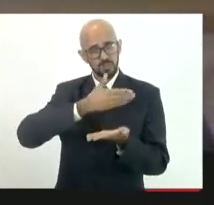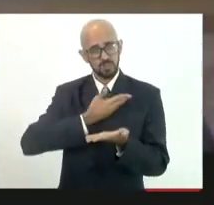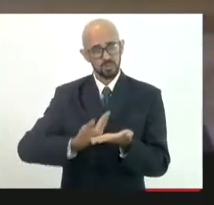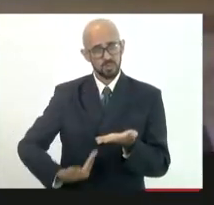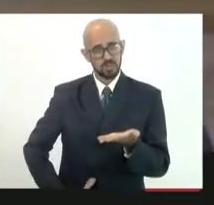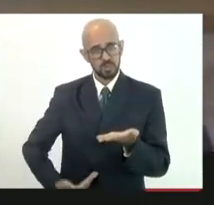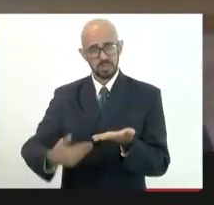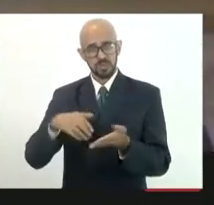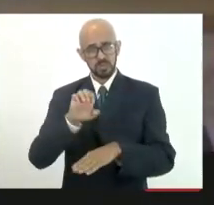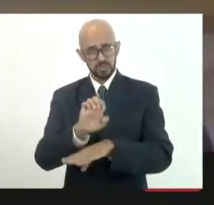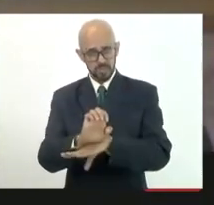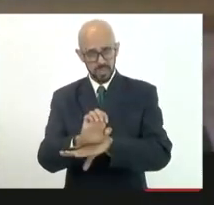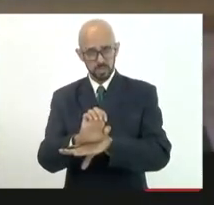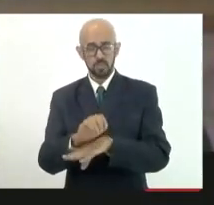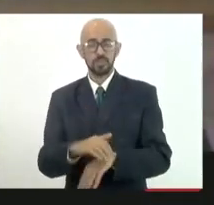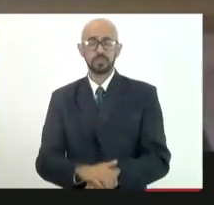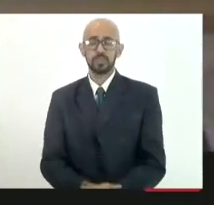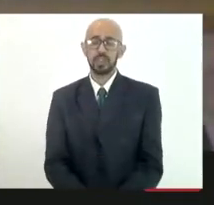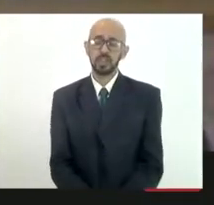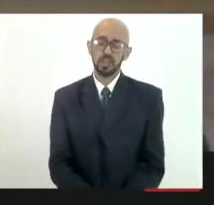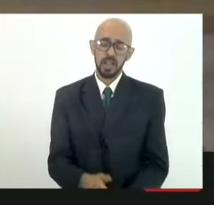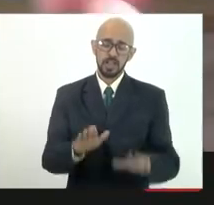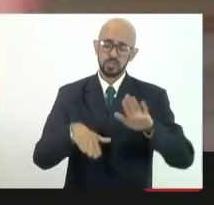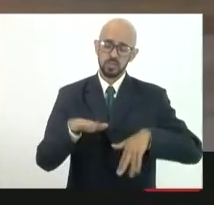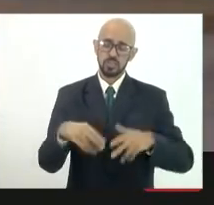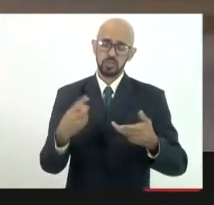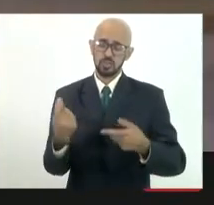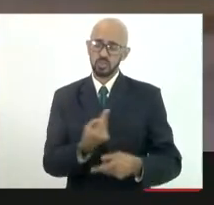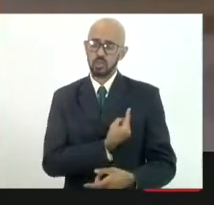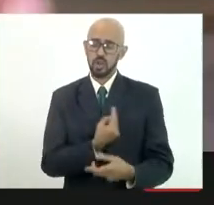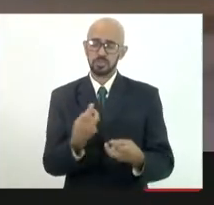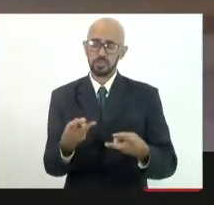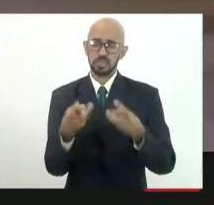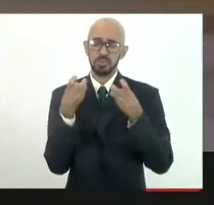Muitas vezes, o que a gente assiste, né,